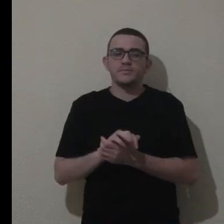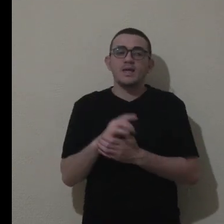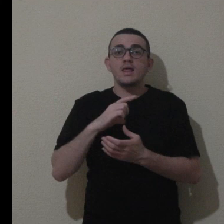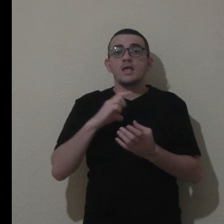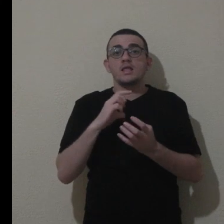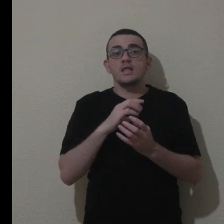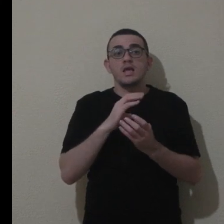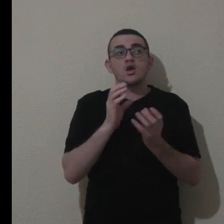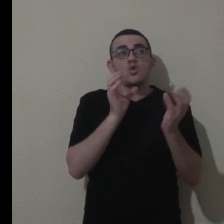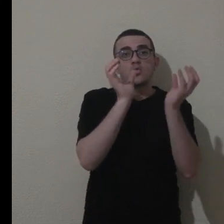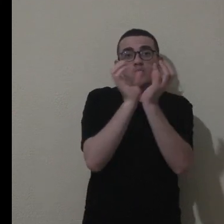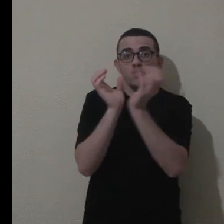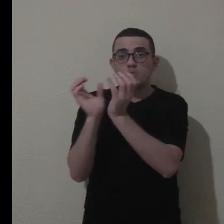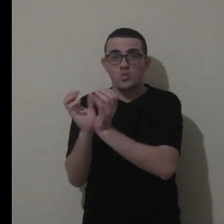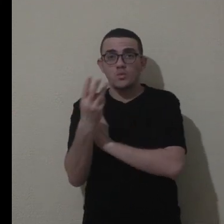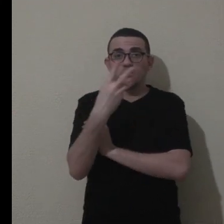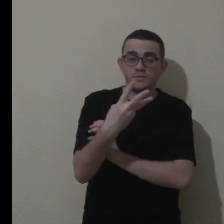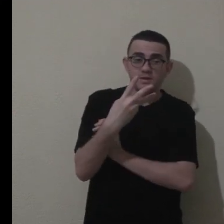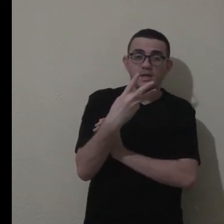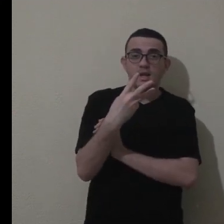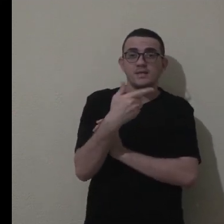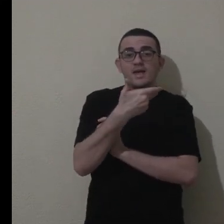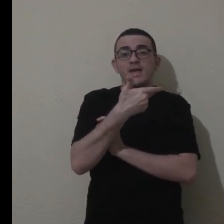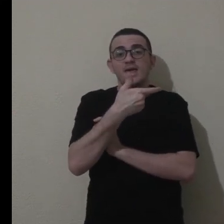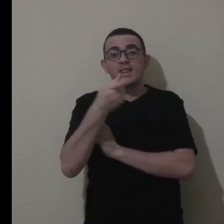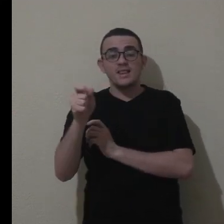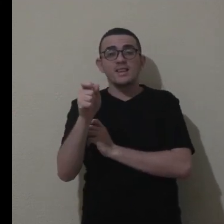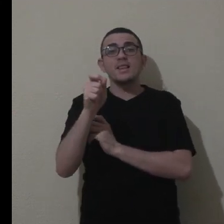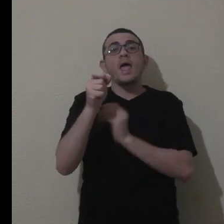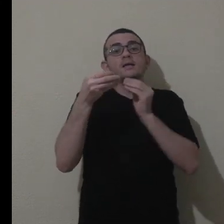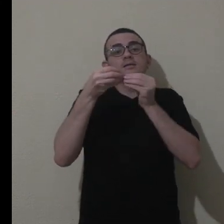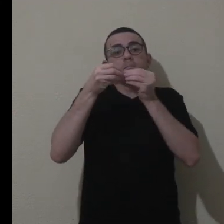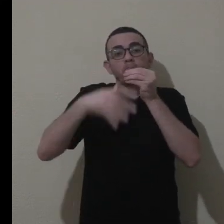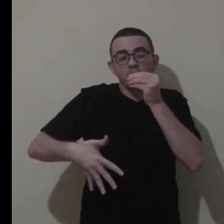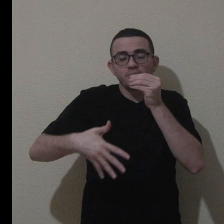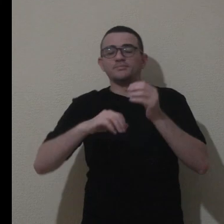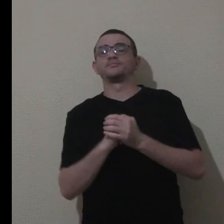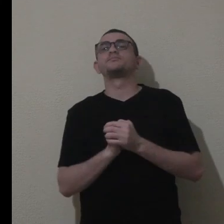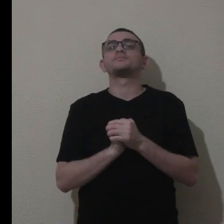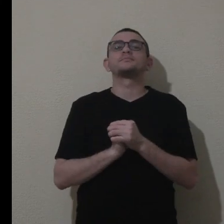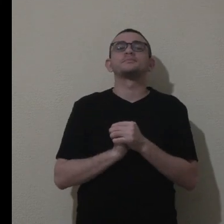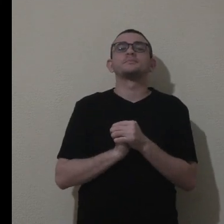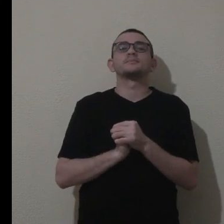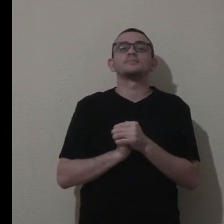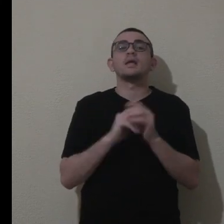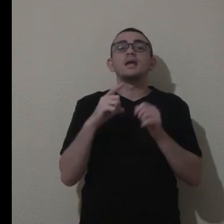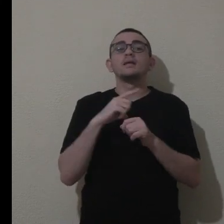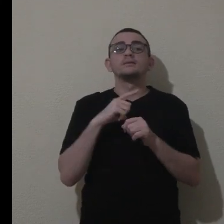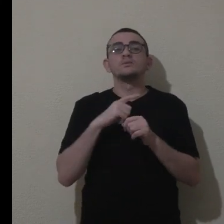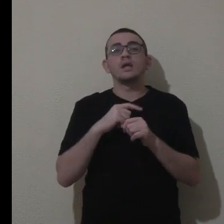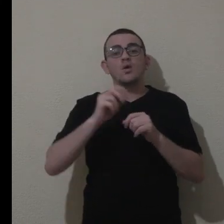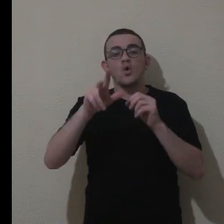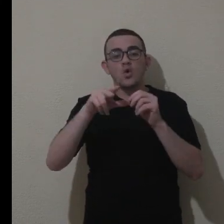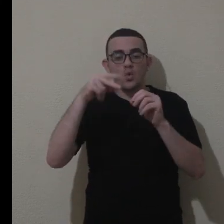né, em 3 grupos e em 10 subtipos. Né? Então,